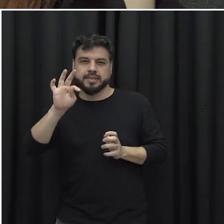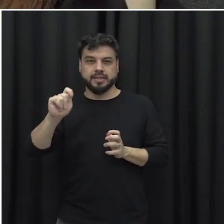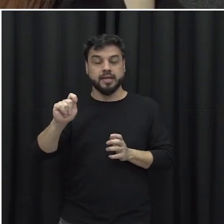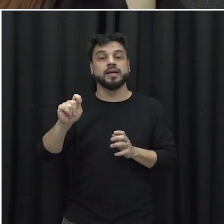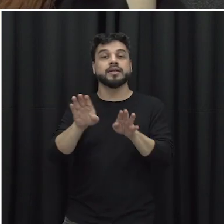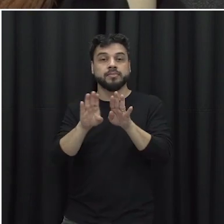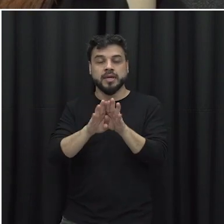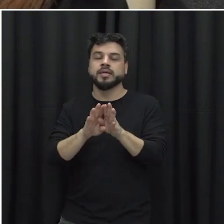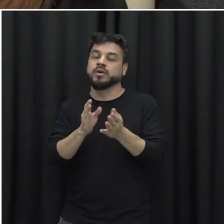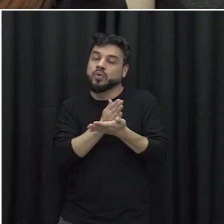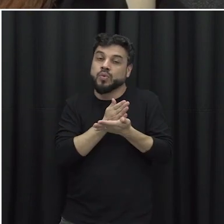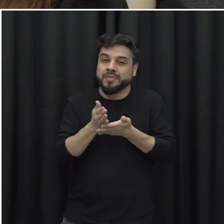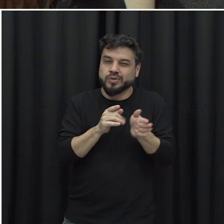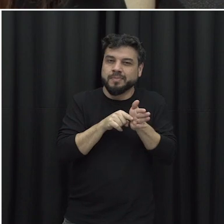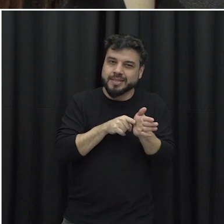resposta